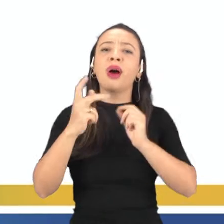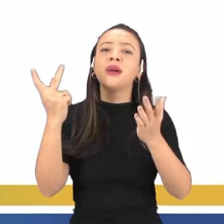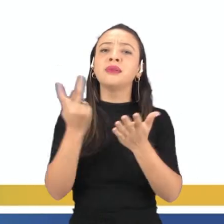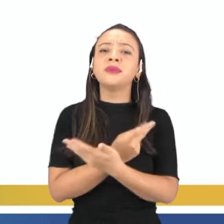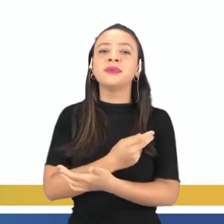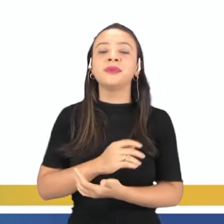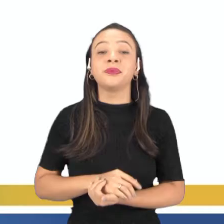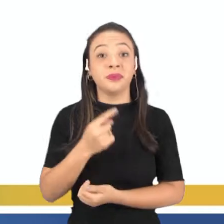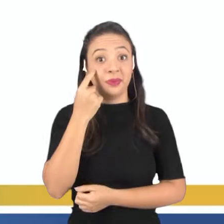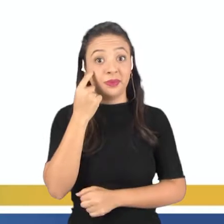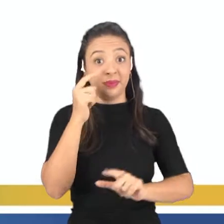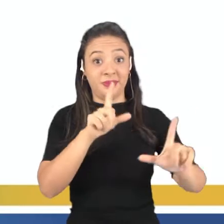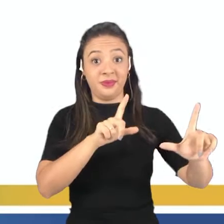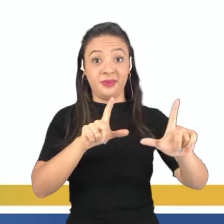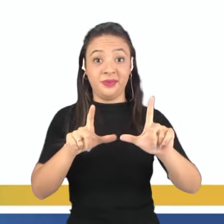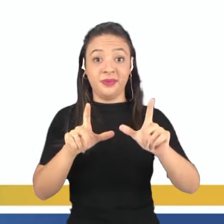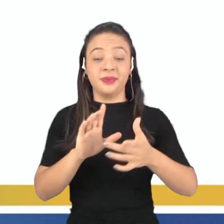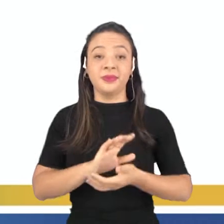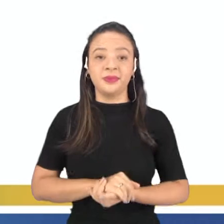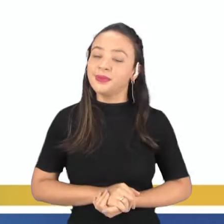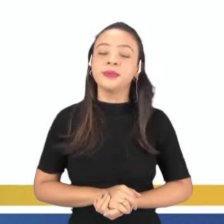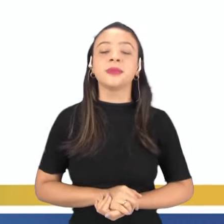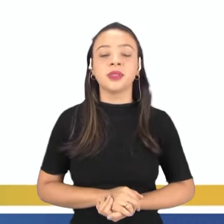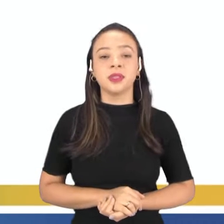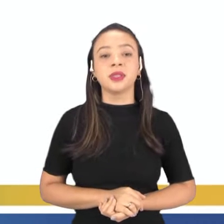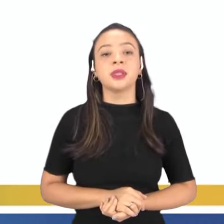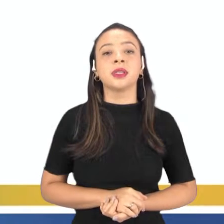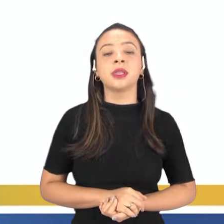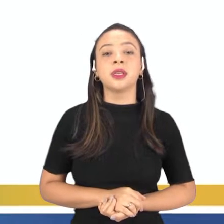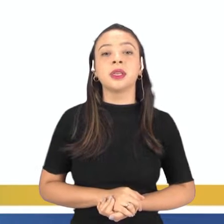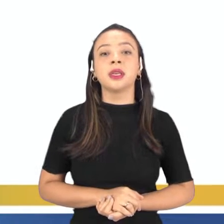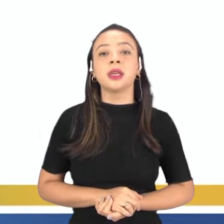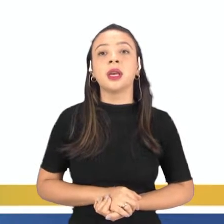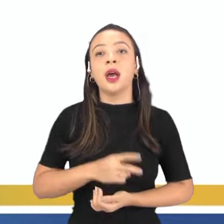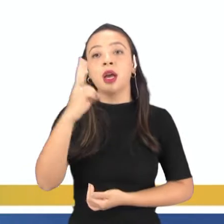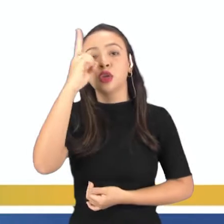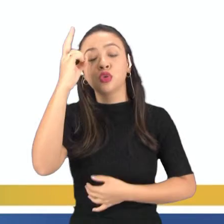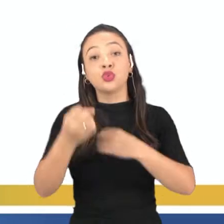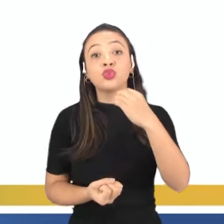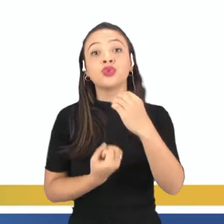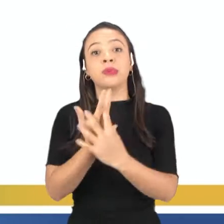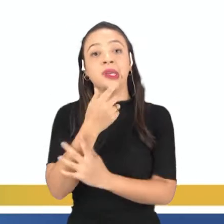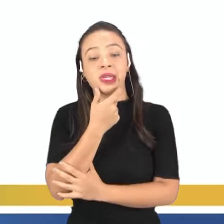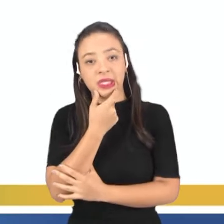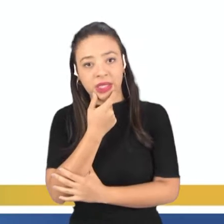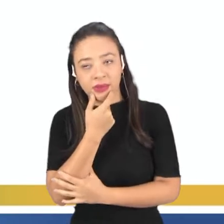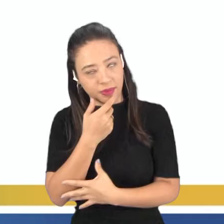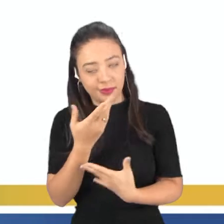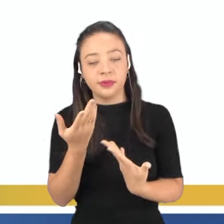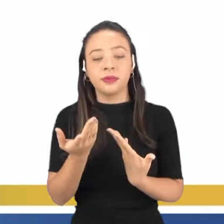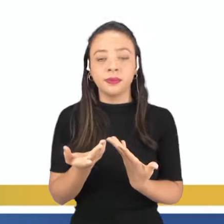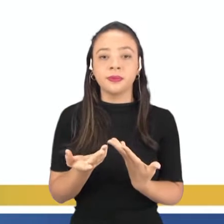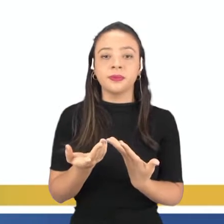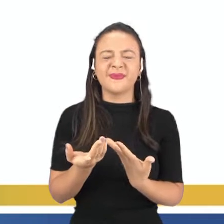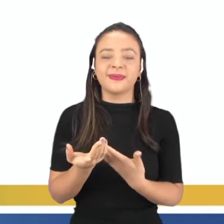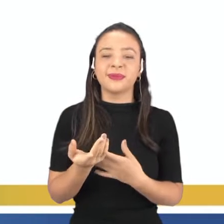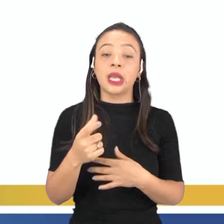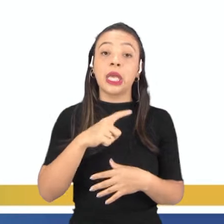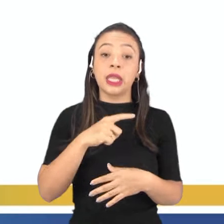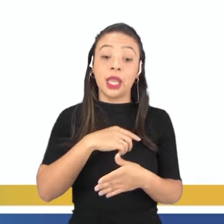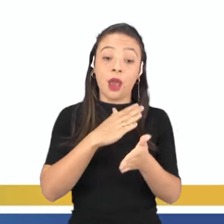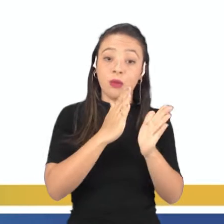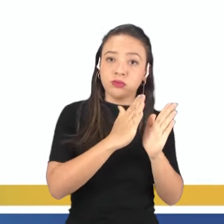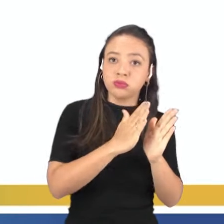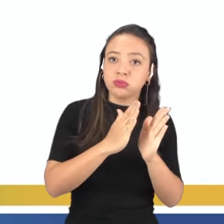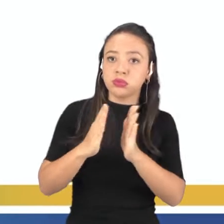Acompanhem comigo aí na tela. Então, a formação da língua inglesa, a história, né, da formação da língua inglesa, todo esse período, ele vai se dividir em